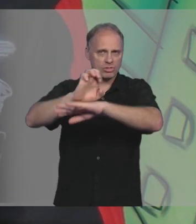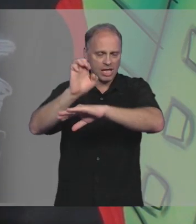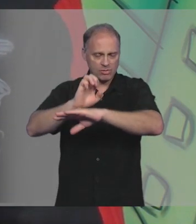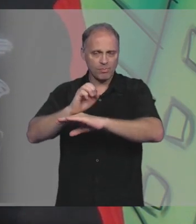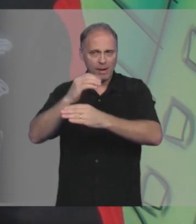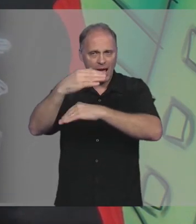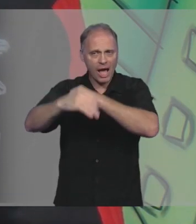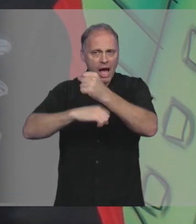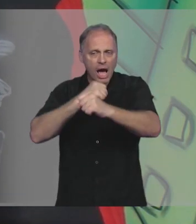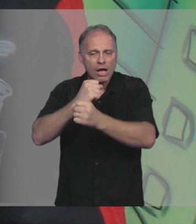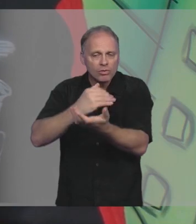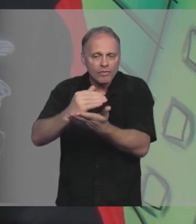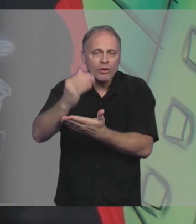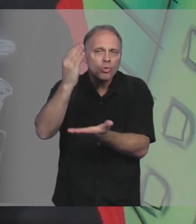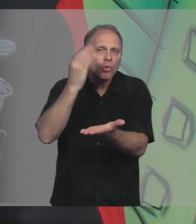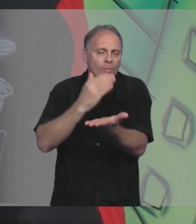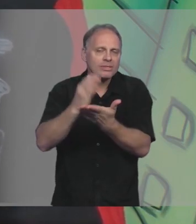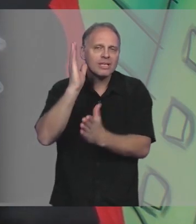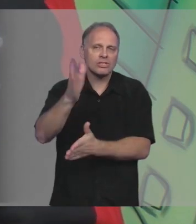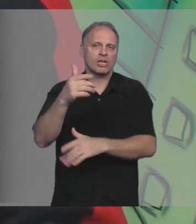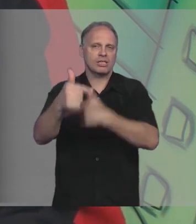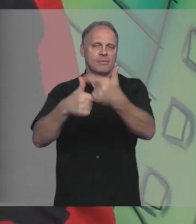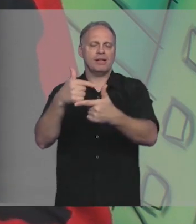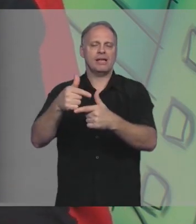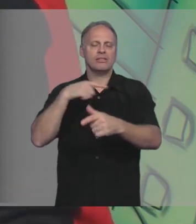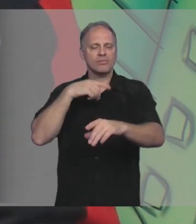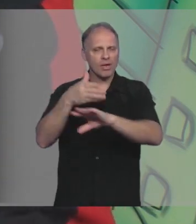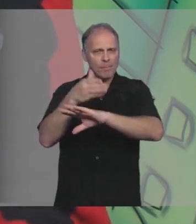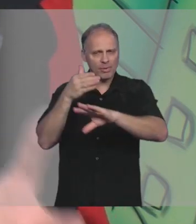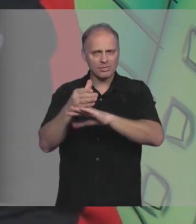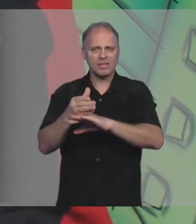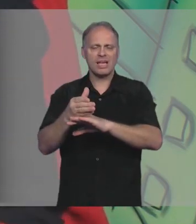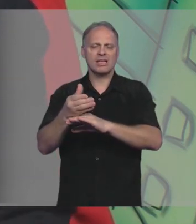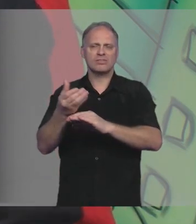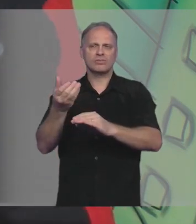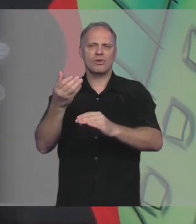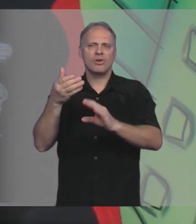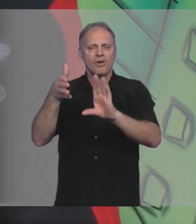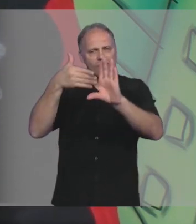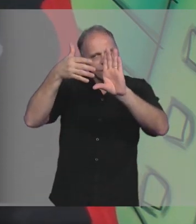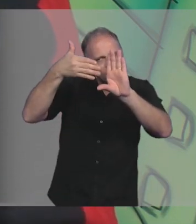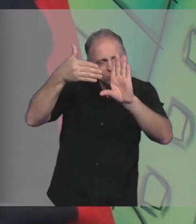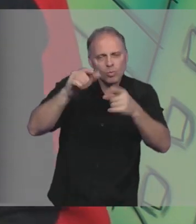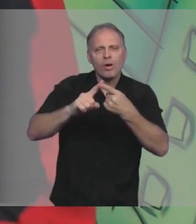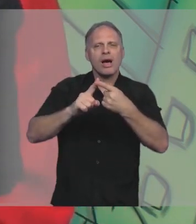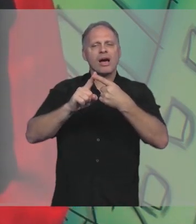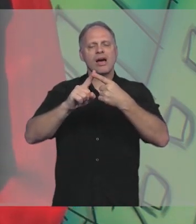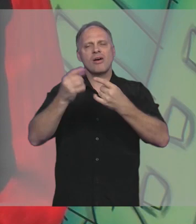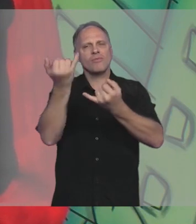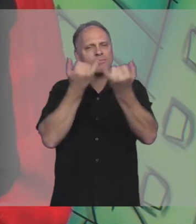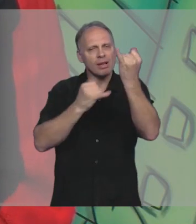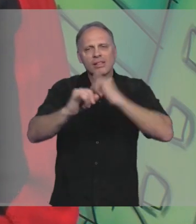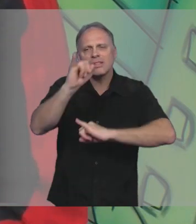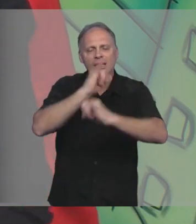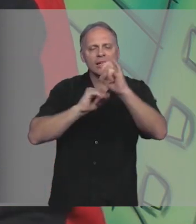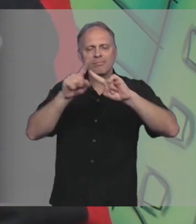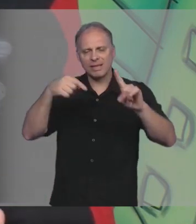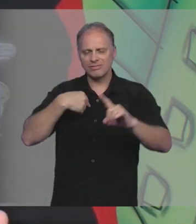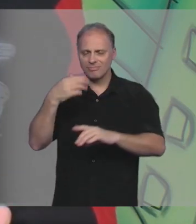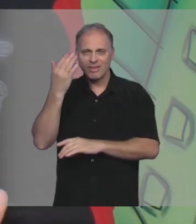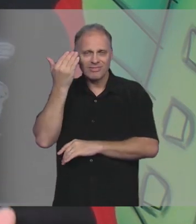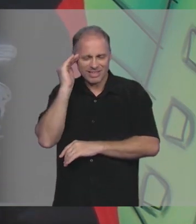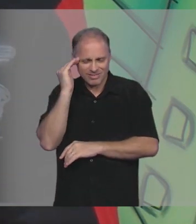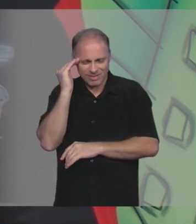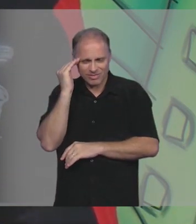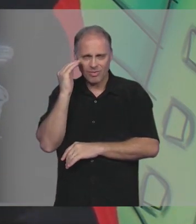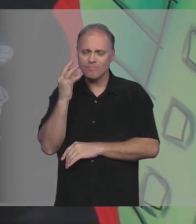vem. Então, há um processo com participação virtual, com conferências municipais e regionais, mas no meu entendimento bastante